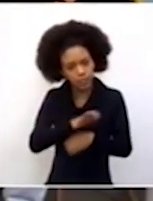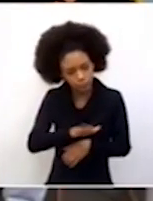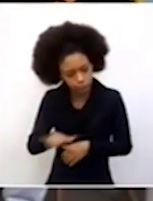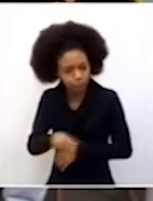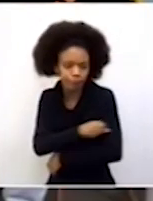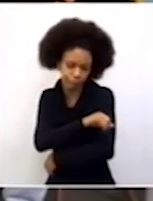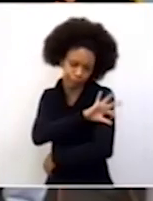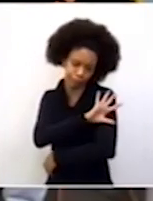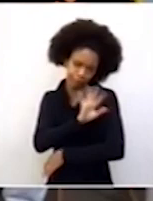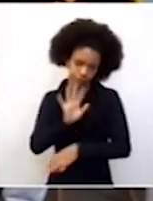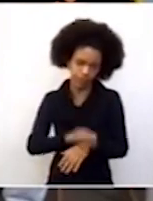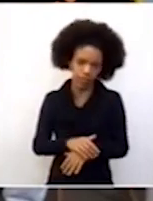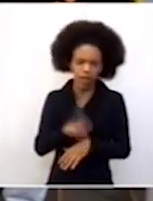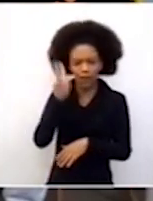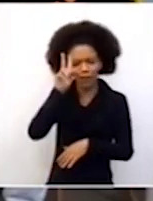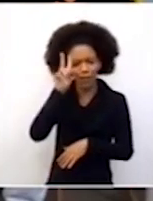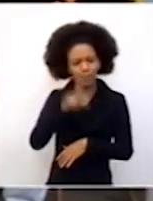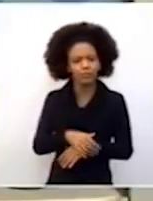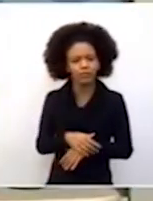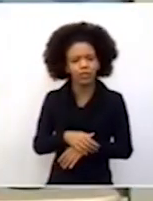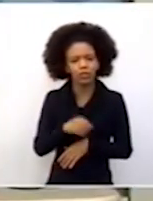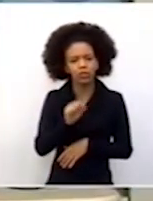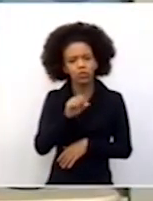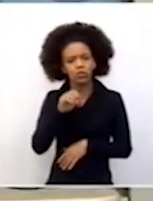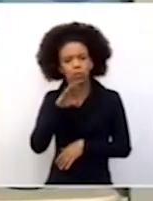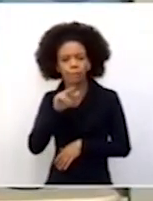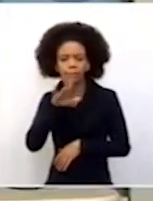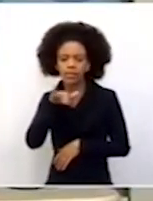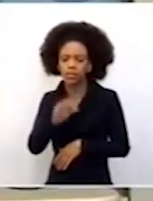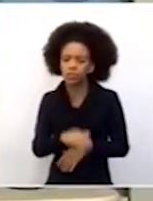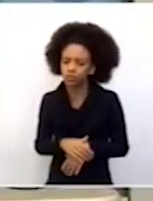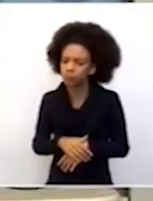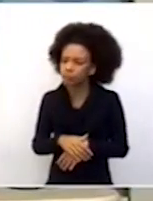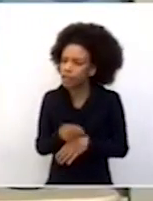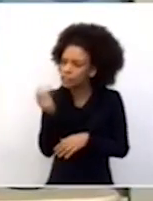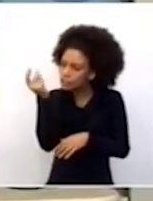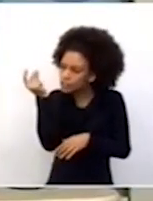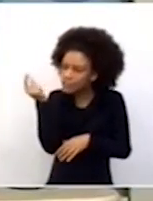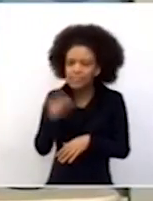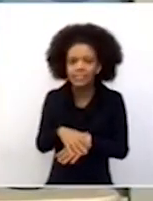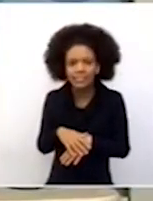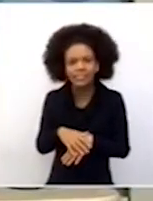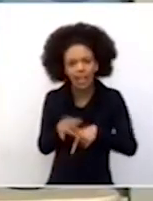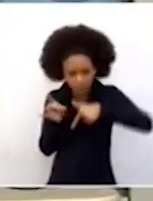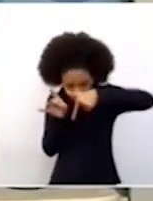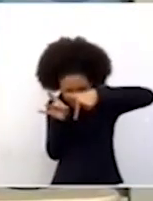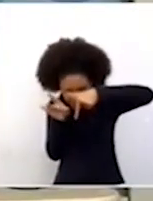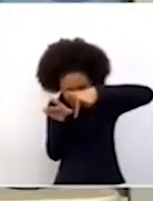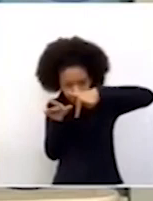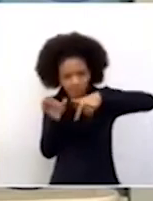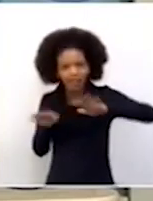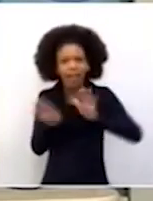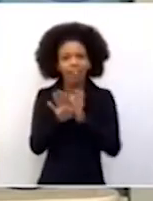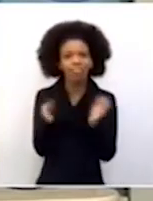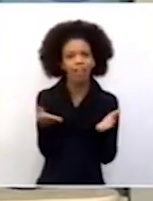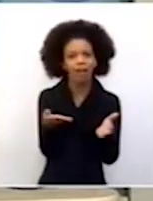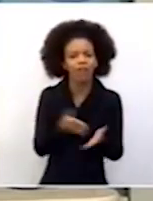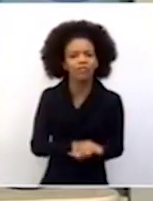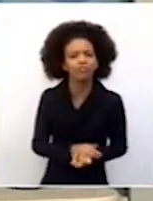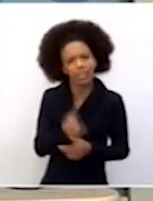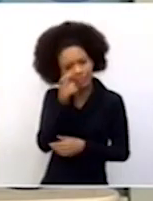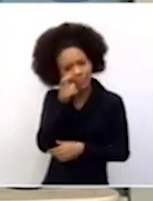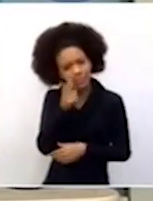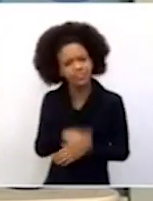né. Eu lembro até do meu sobrinho, até ele brinca comigo até hoje, né? Brinco com ele com essa atividade de chute a gol, é muito interessante. Então aí, né, você vê que